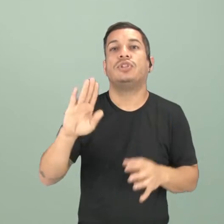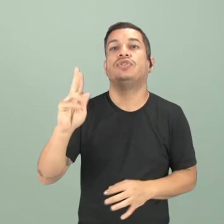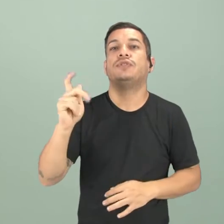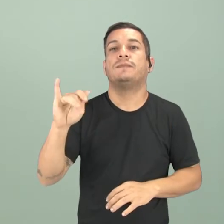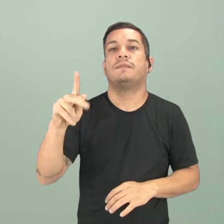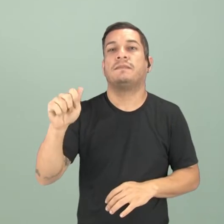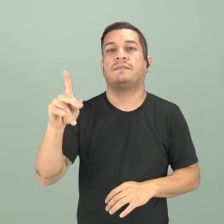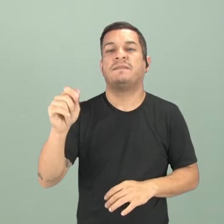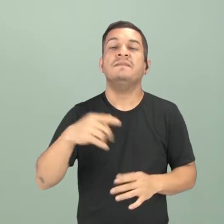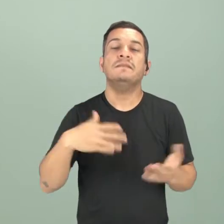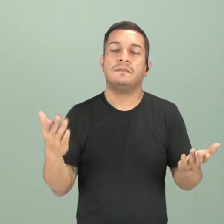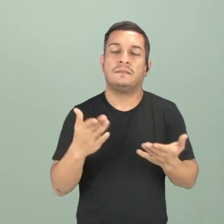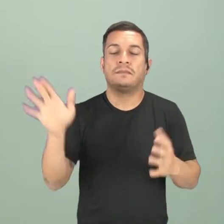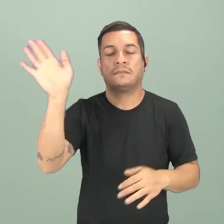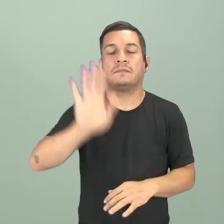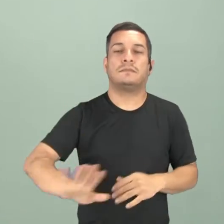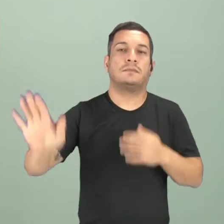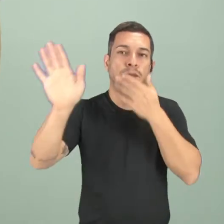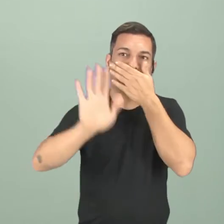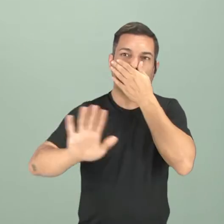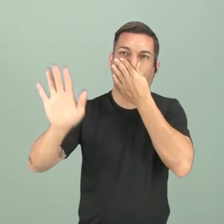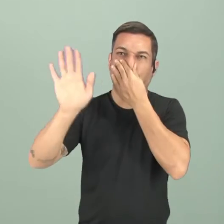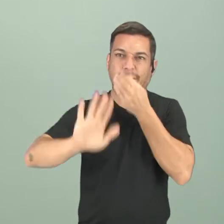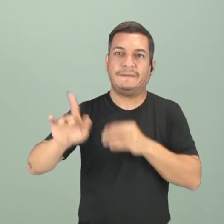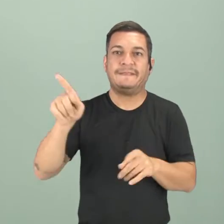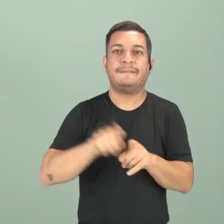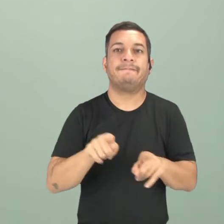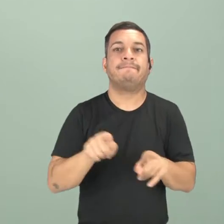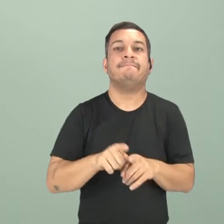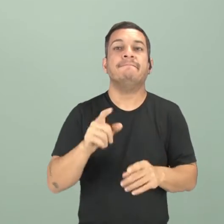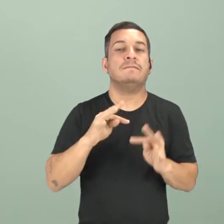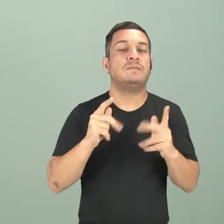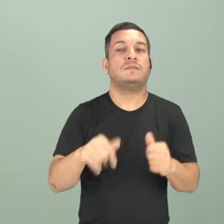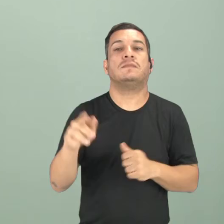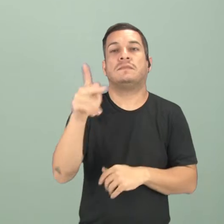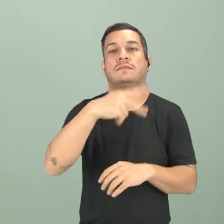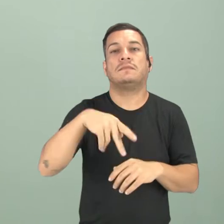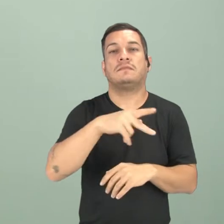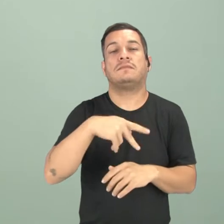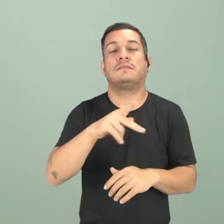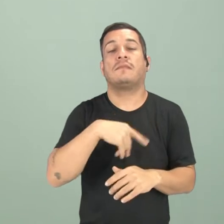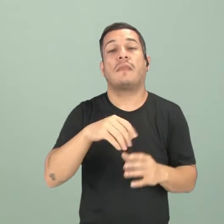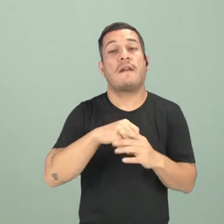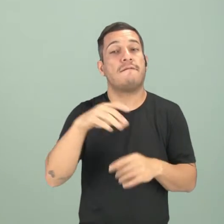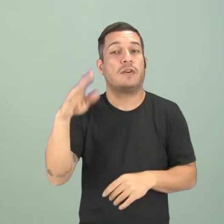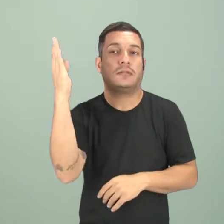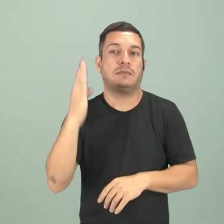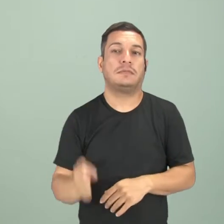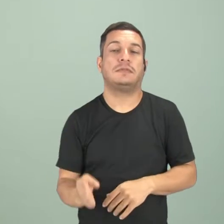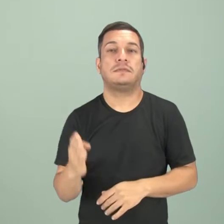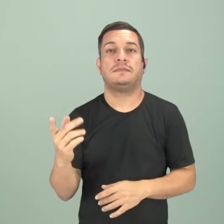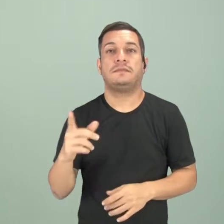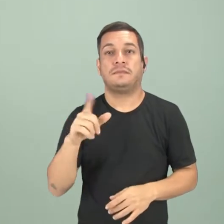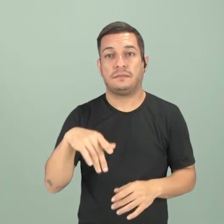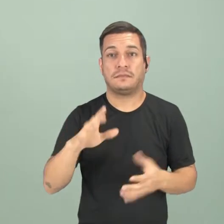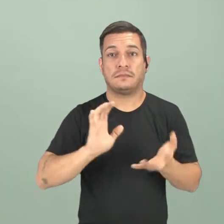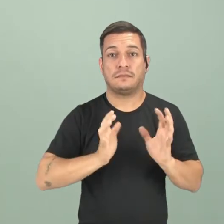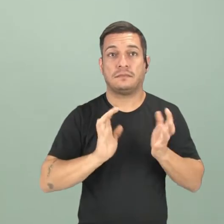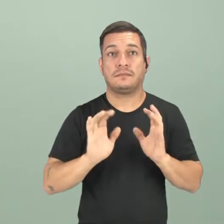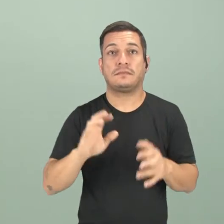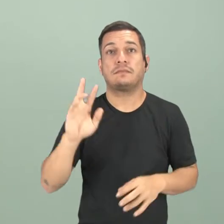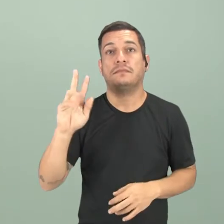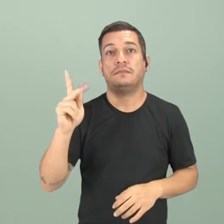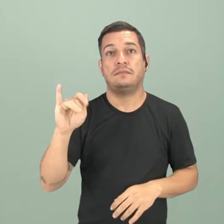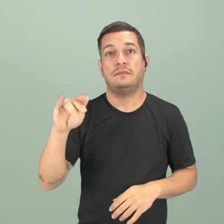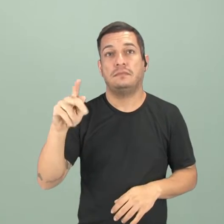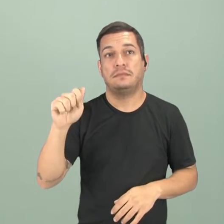nosso futebol nacional e no futebol de quase todos os países fora do Brasil, né? E essa bola chipada, ela